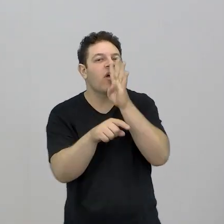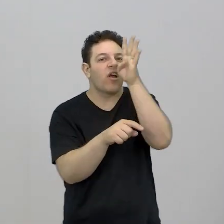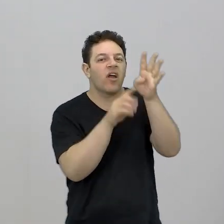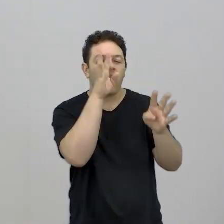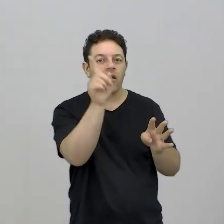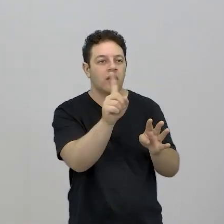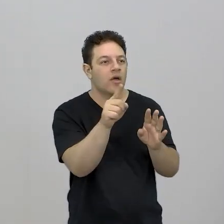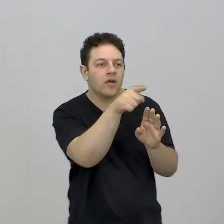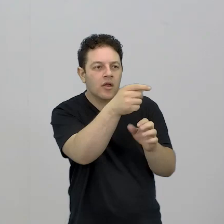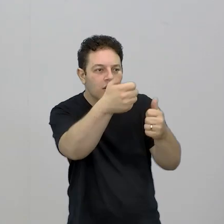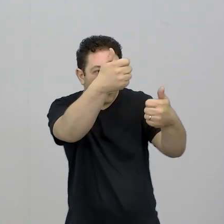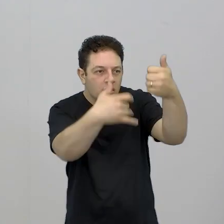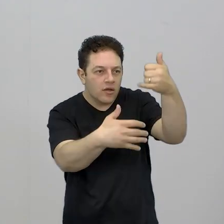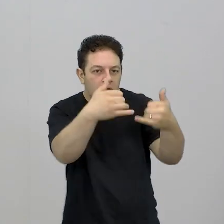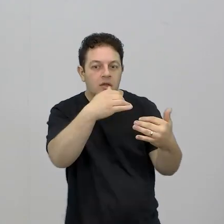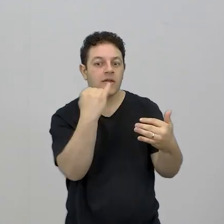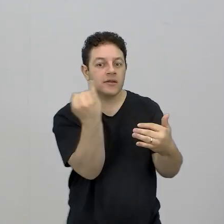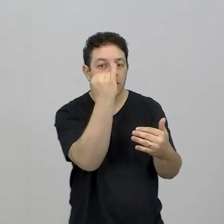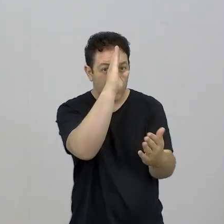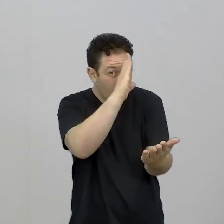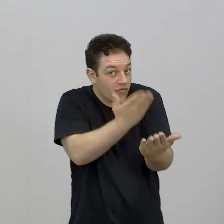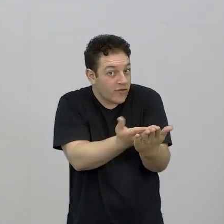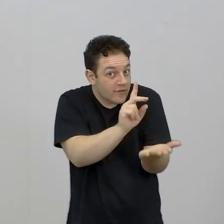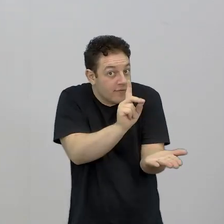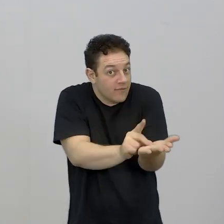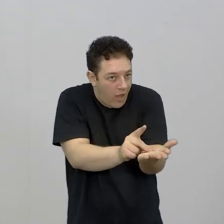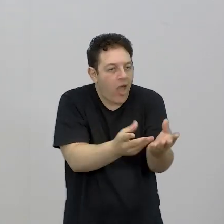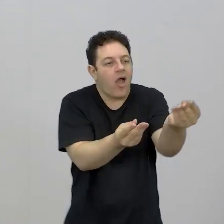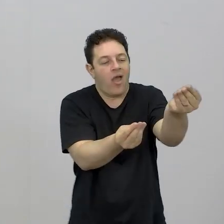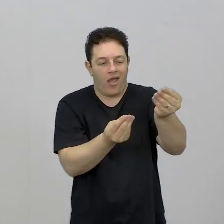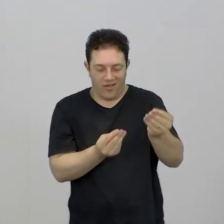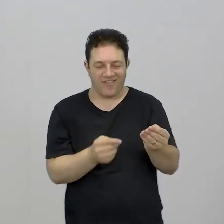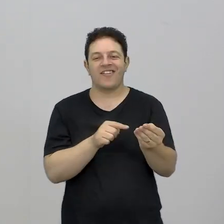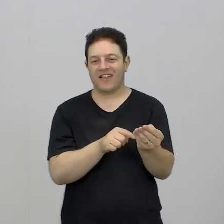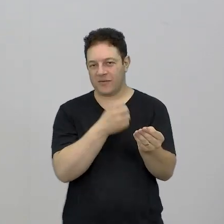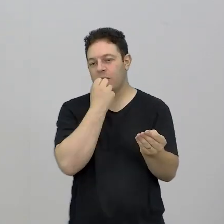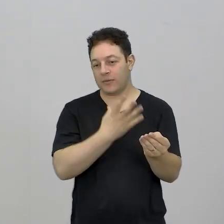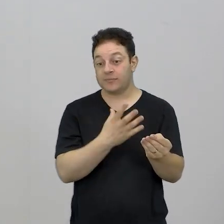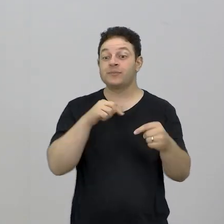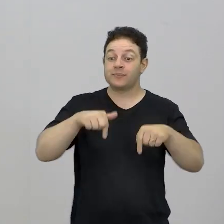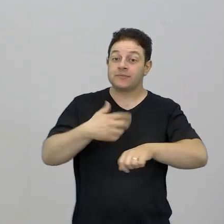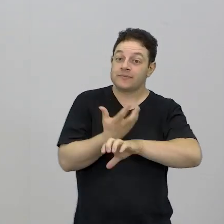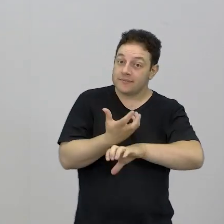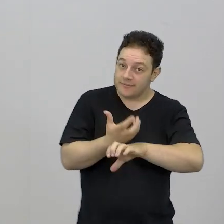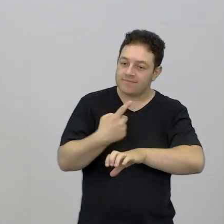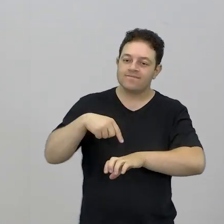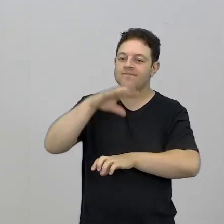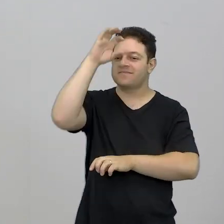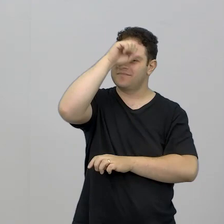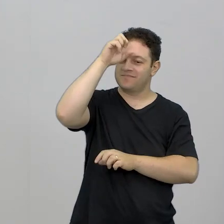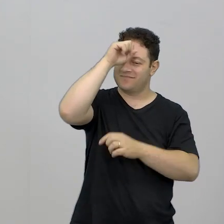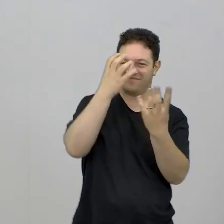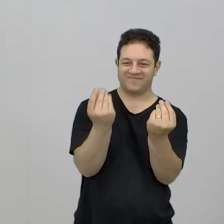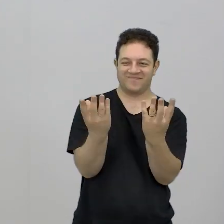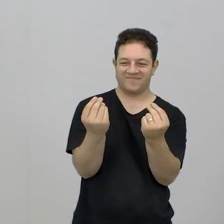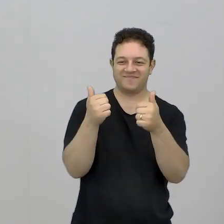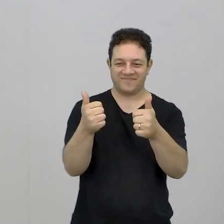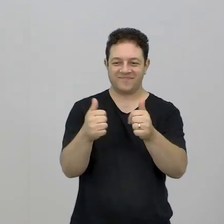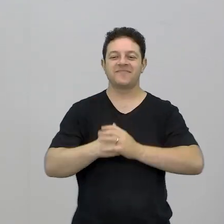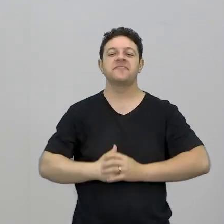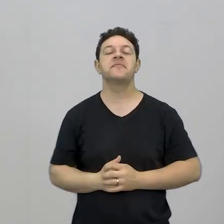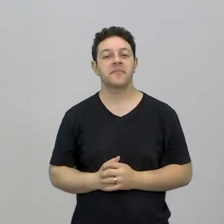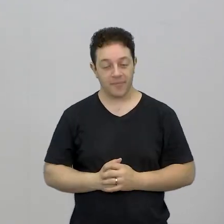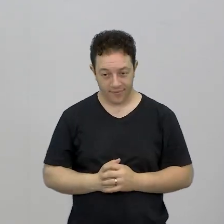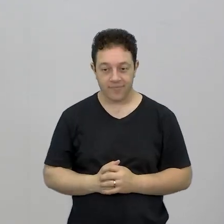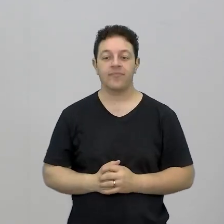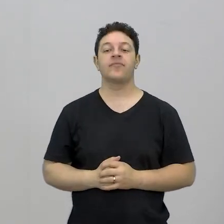importância, então, dessa pesquisa embasada. E o nosso componente, a gente vai ver bastante isso. E aí, gente,